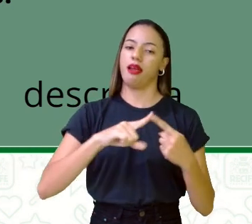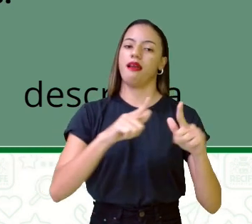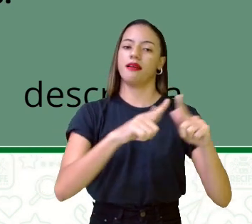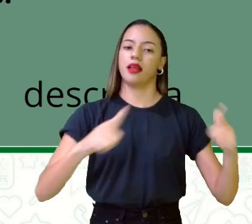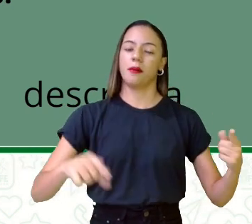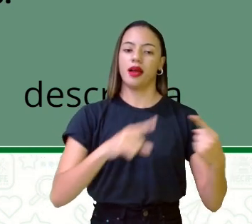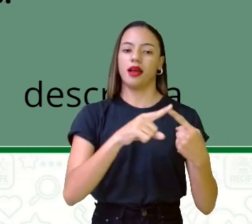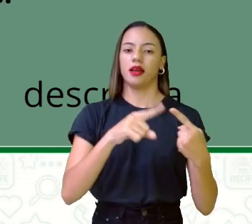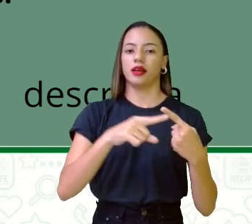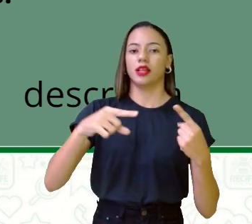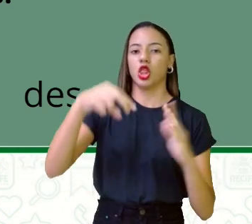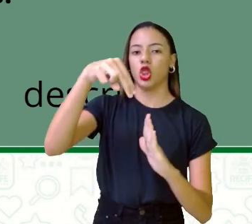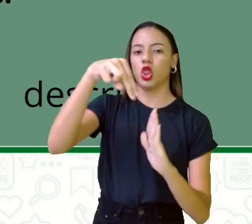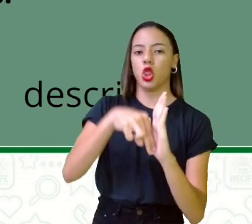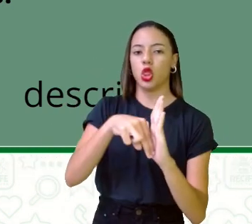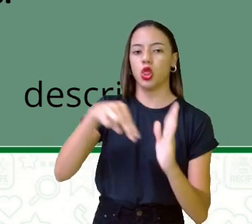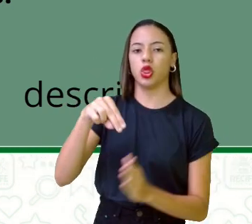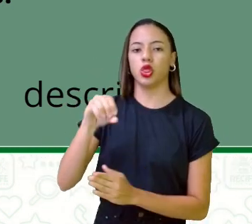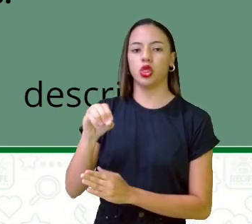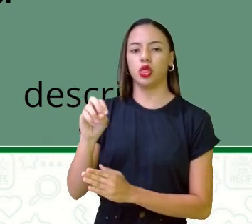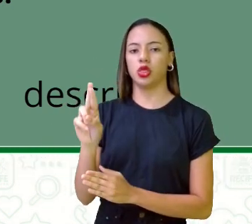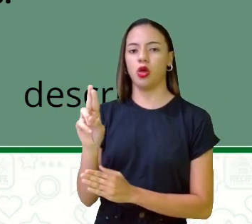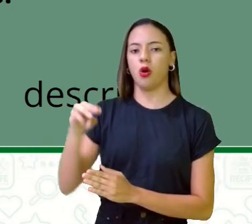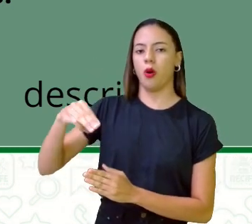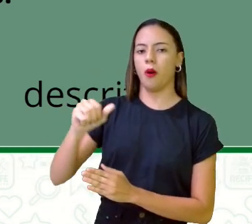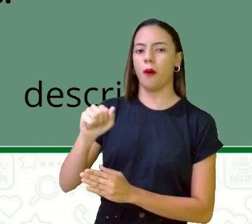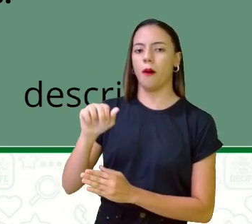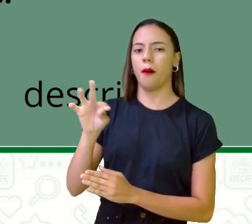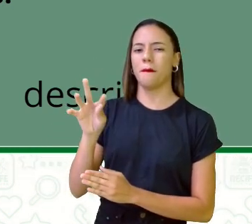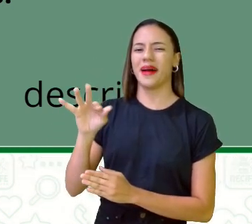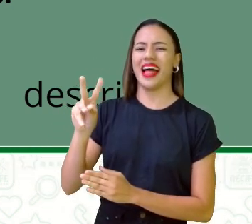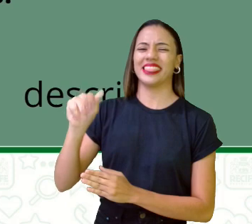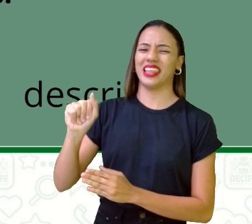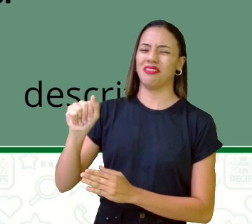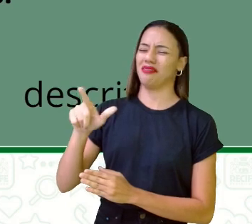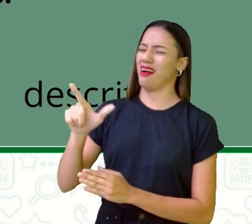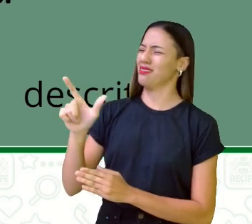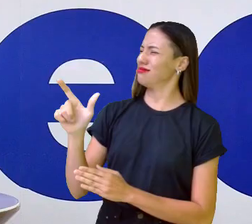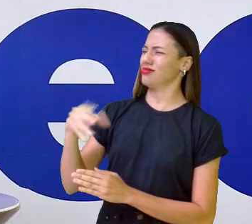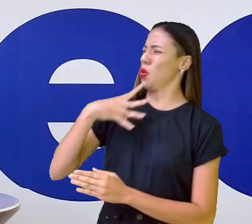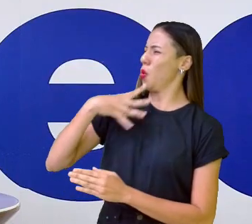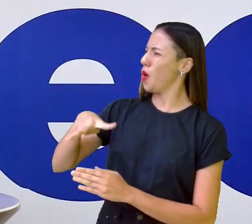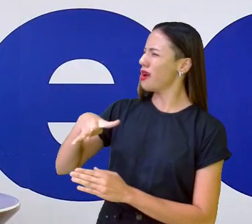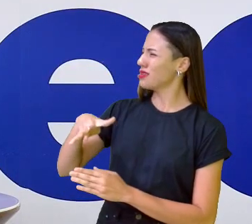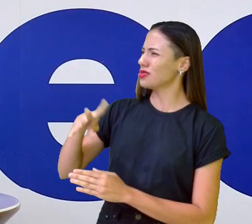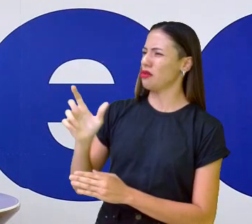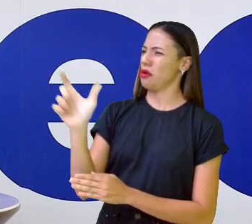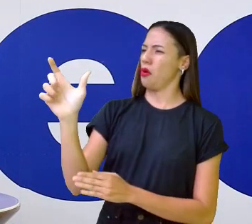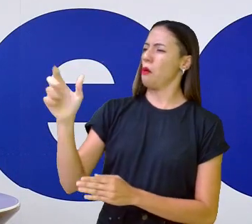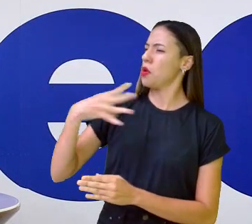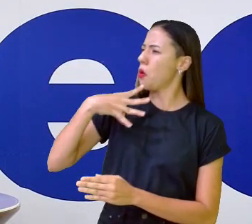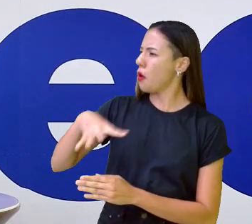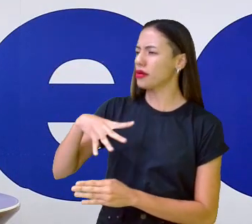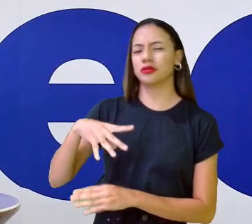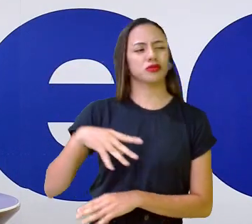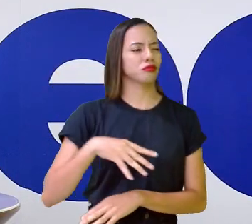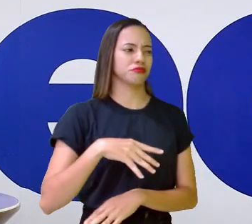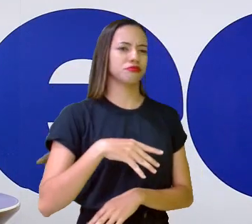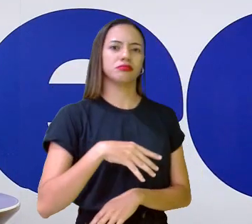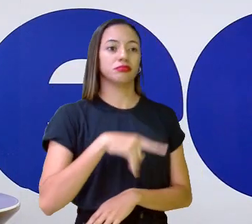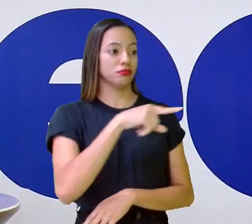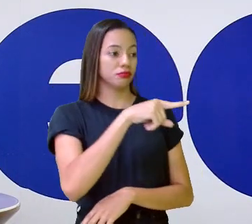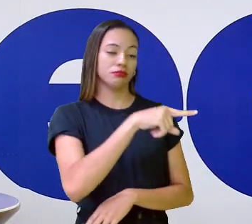gramática normativa. Que gramática é essa, professora? Eu nunca ouvi esse nome. Mas já aprendeu muito sobre ela. Isso,